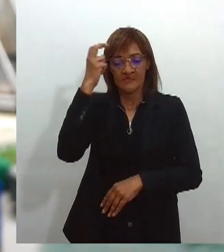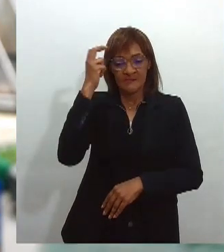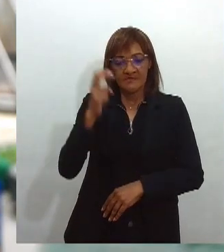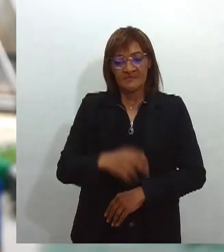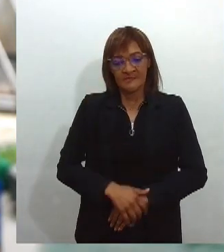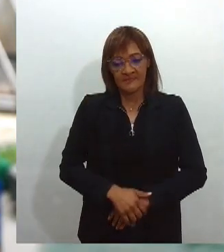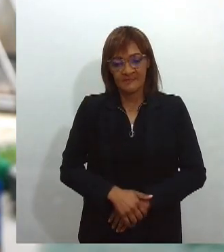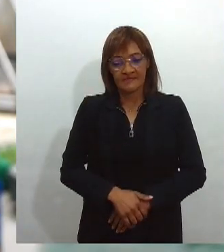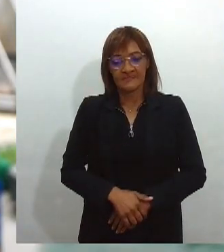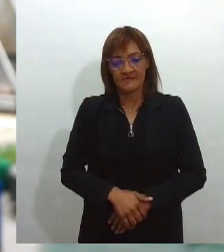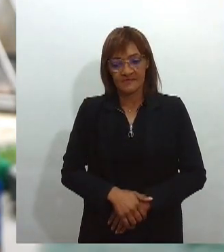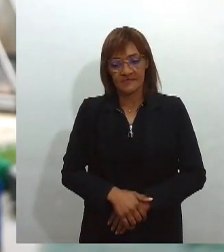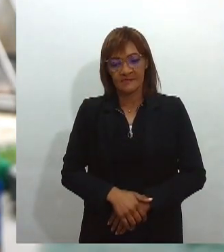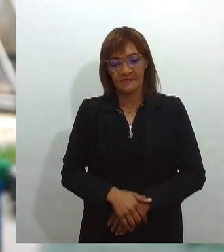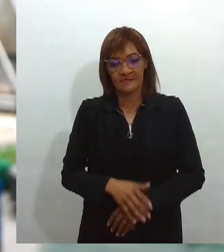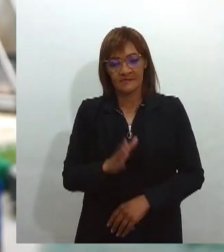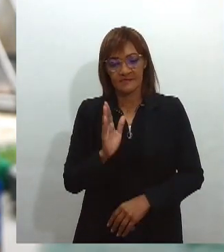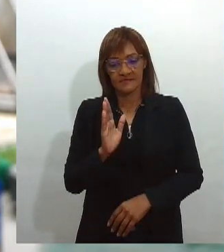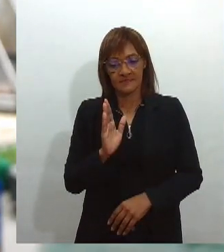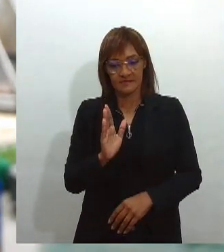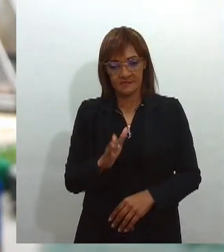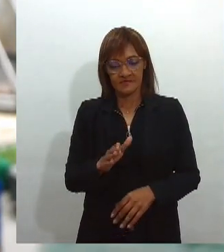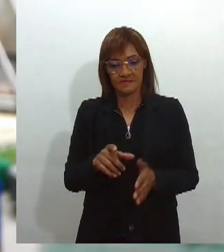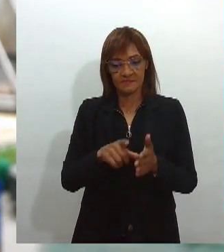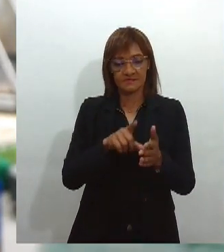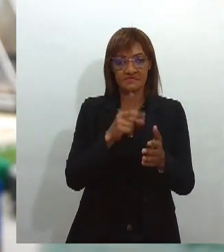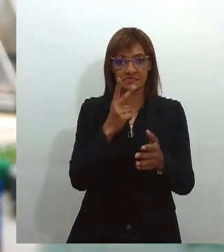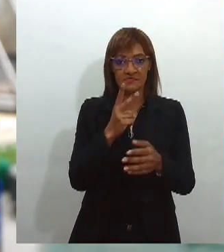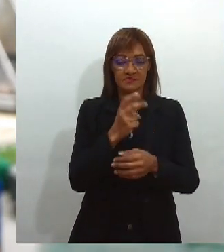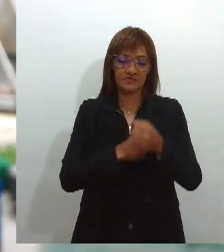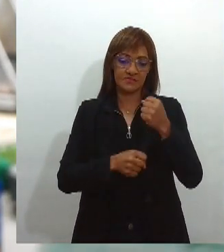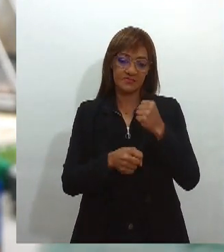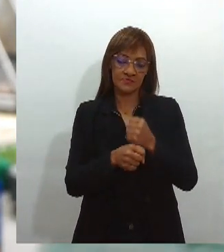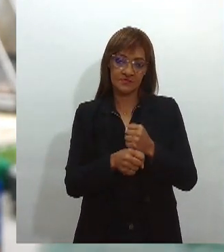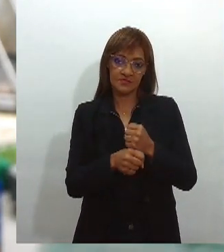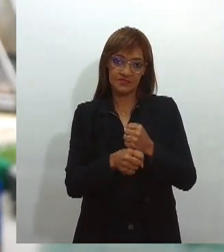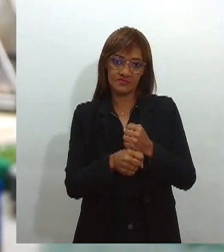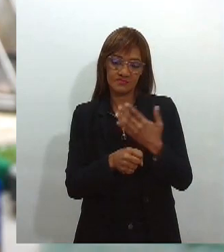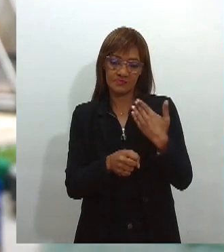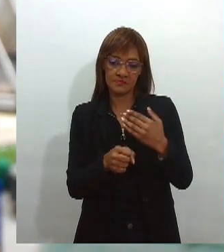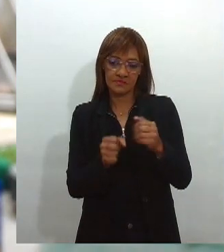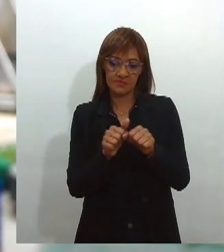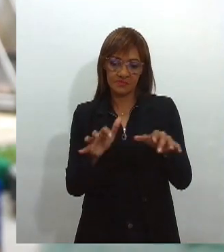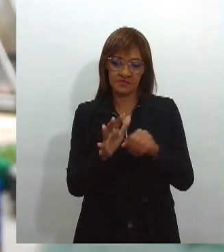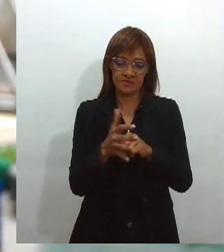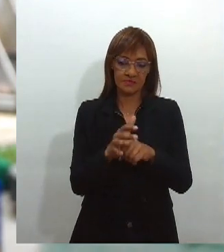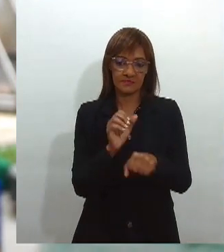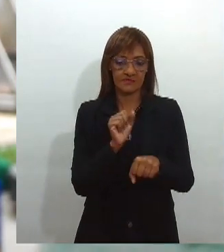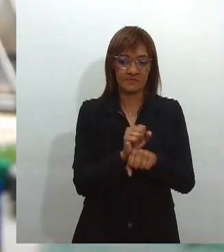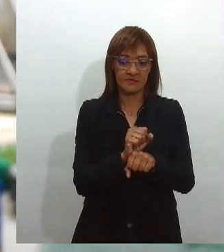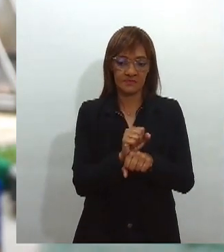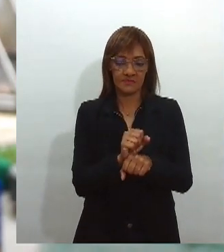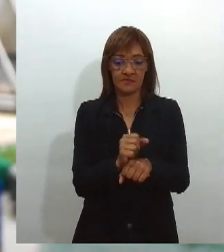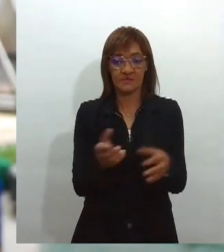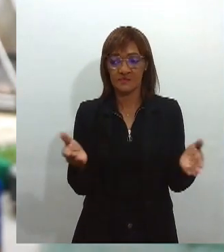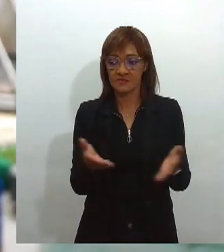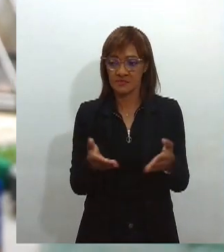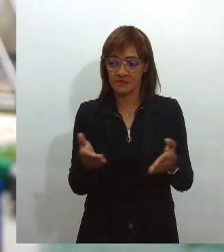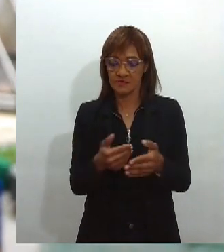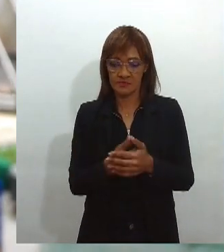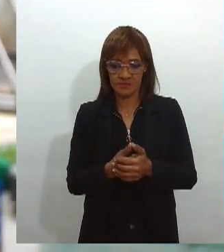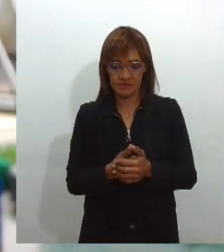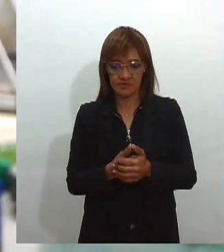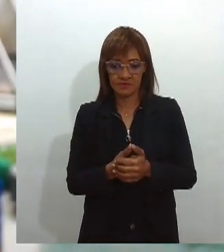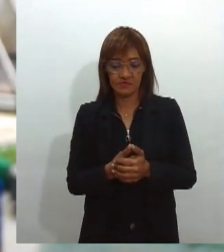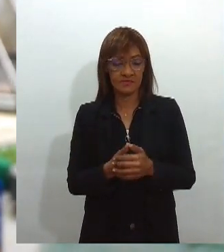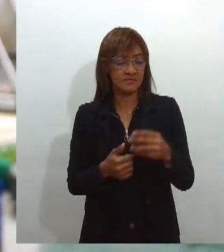duas paradas no ano da pandemia, né? Por isso que é a 13ª edição de realização, né? E que vem trazer alegria,